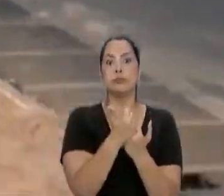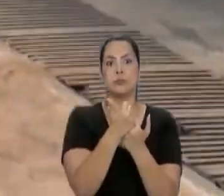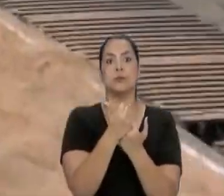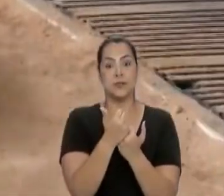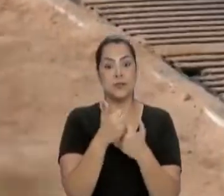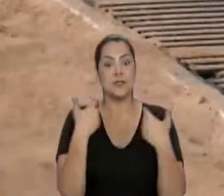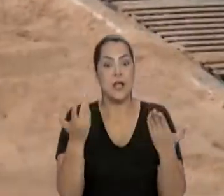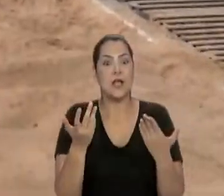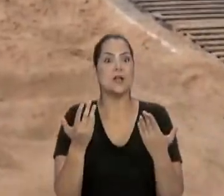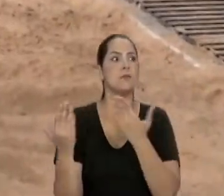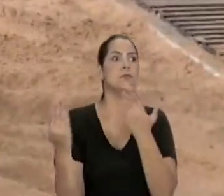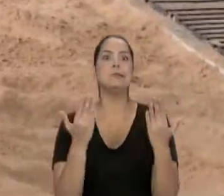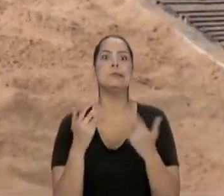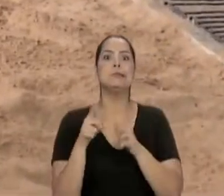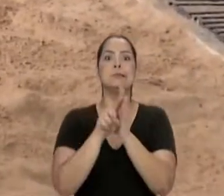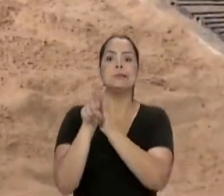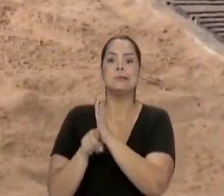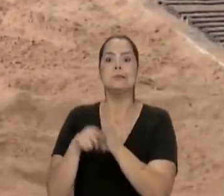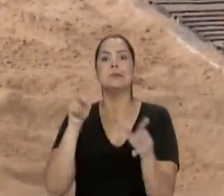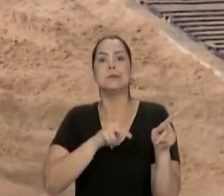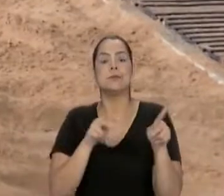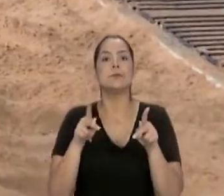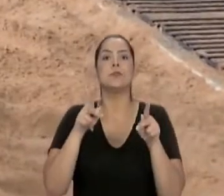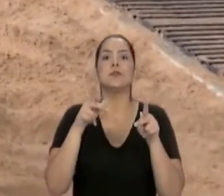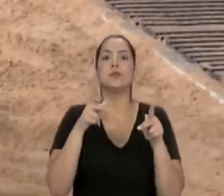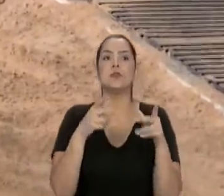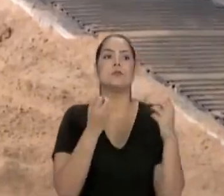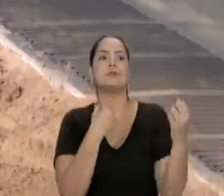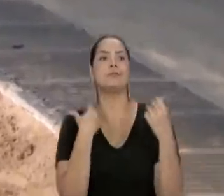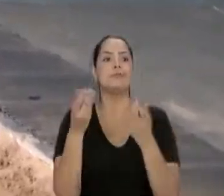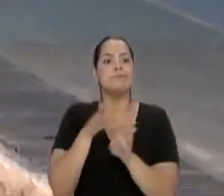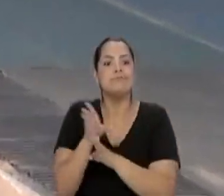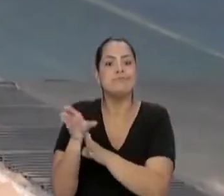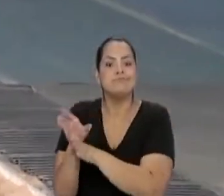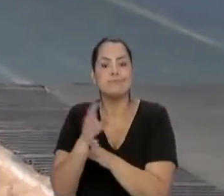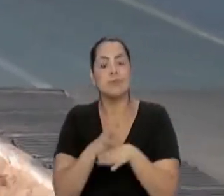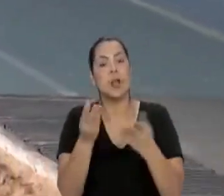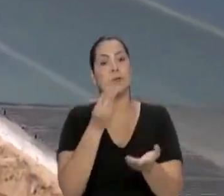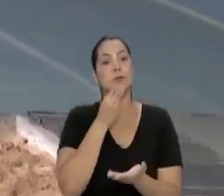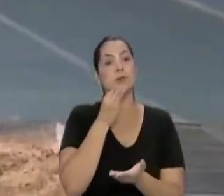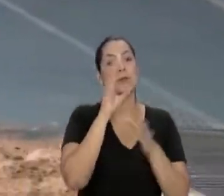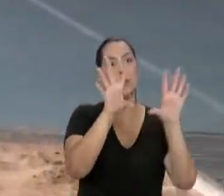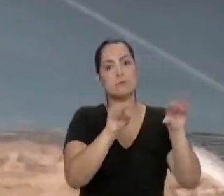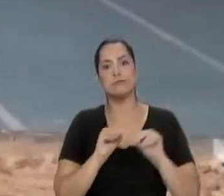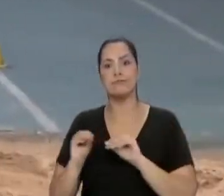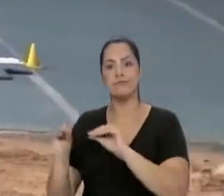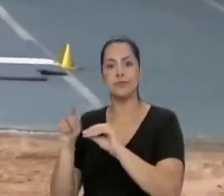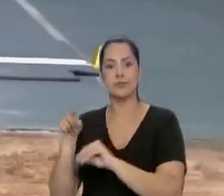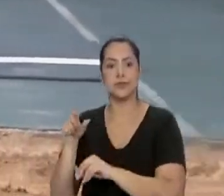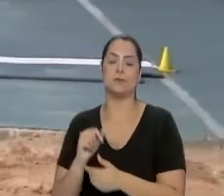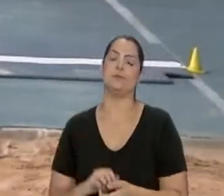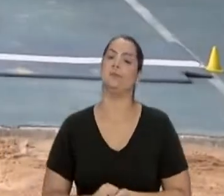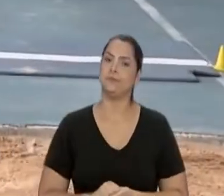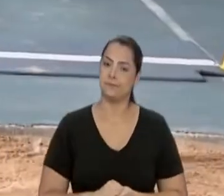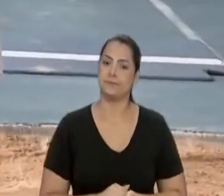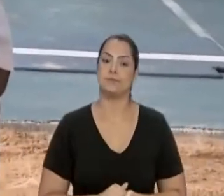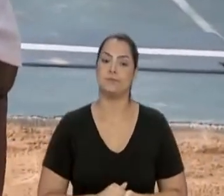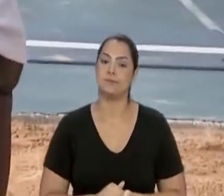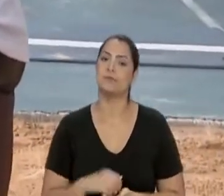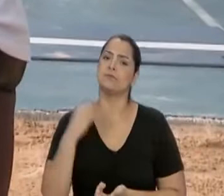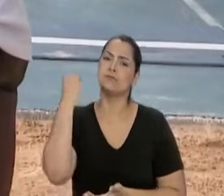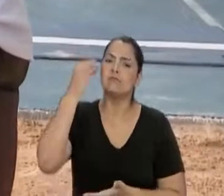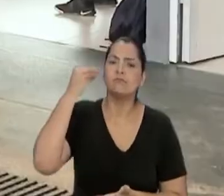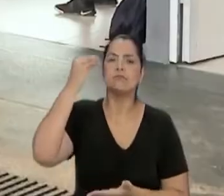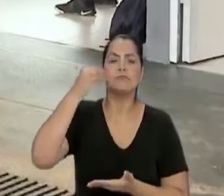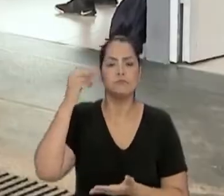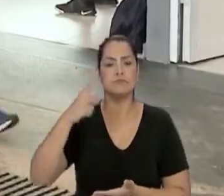ficariam incompatíveis com o nosso trabalho aqui. E aí surgiu essa possibilidade dela ser direcionada ao centro de excelência. E pelo que tem vivido, né, bem sabe